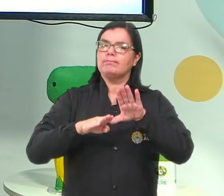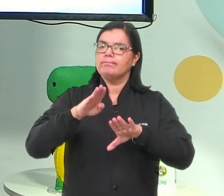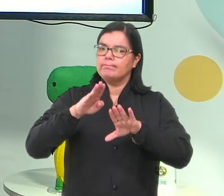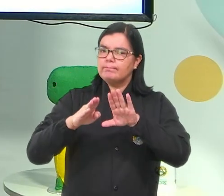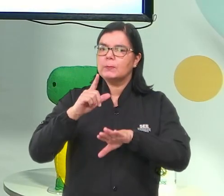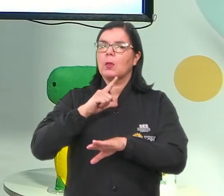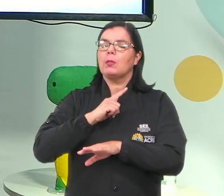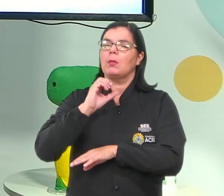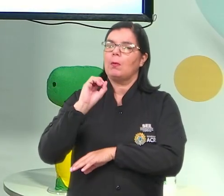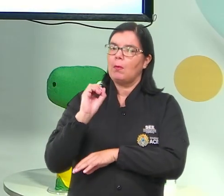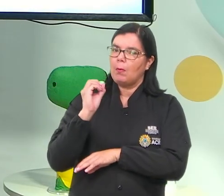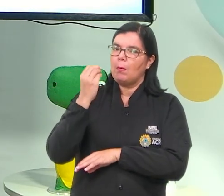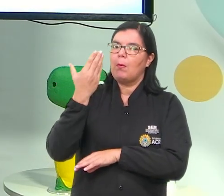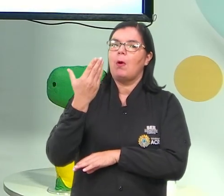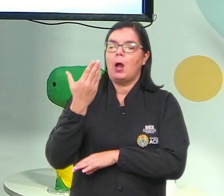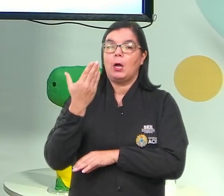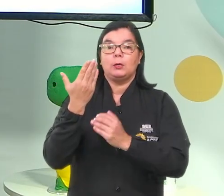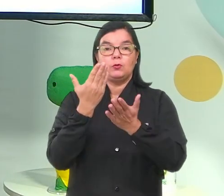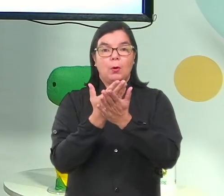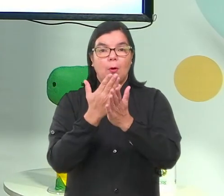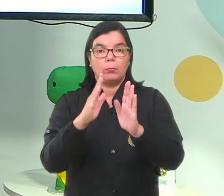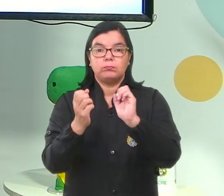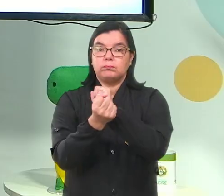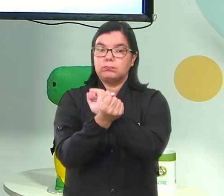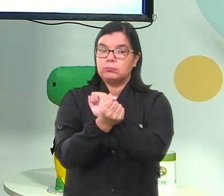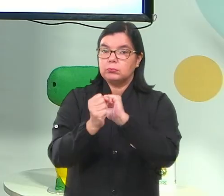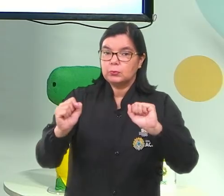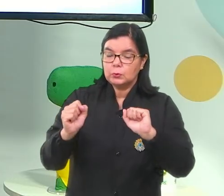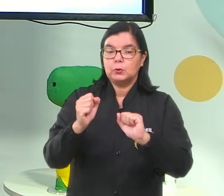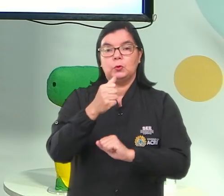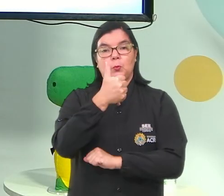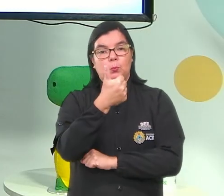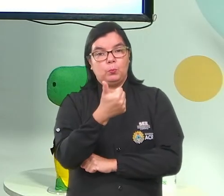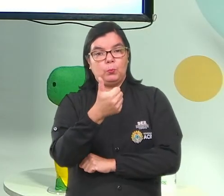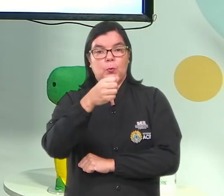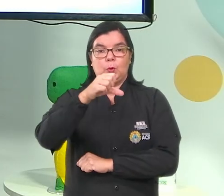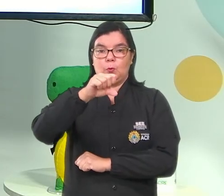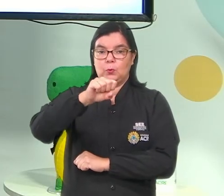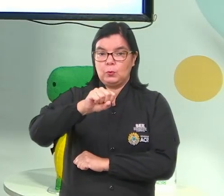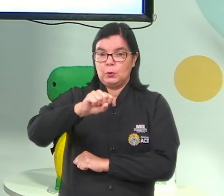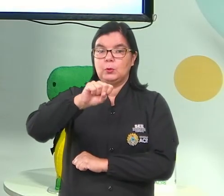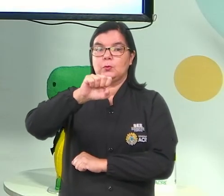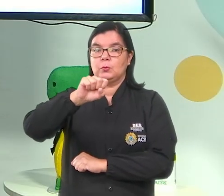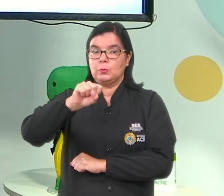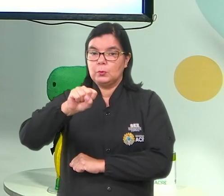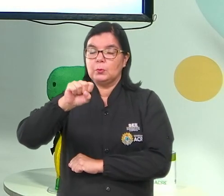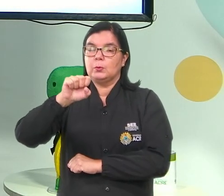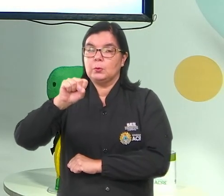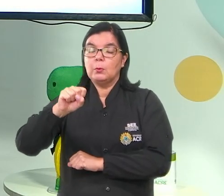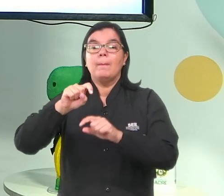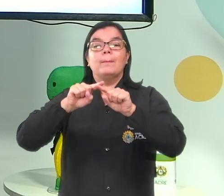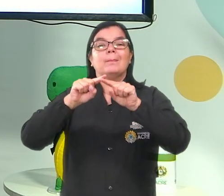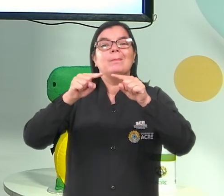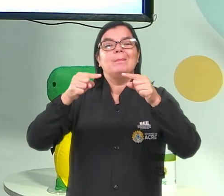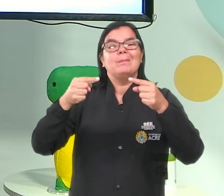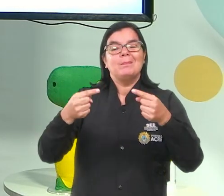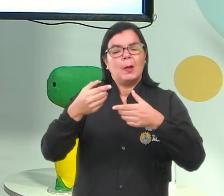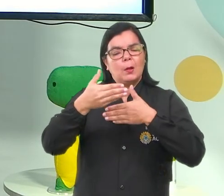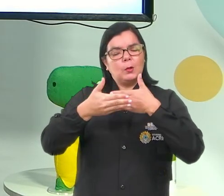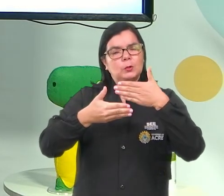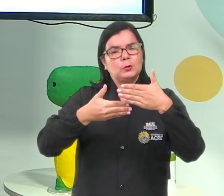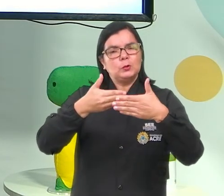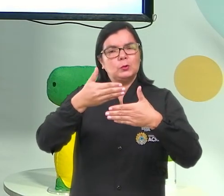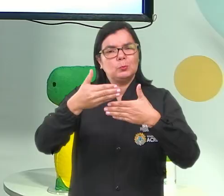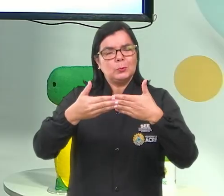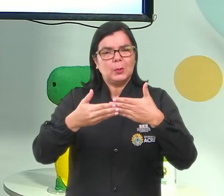tenha acontecido a abolição da escravatura no ano de 1888, mas esse processo